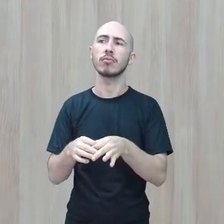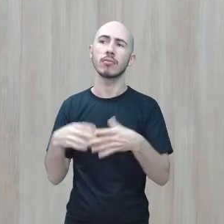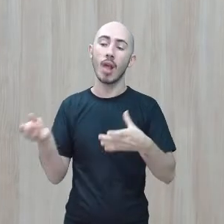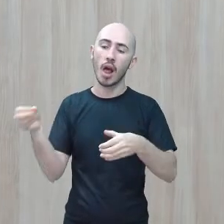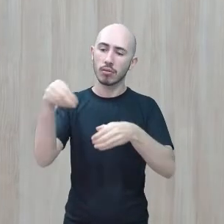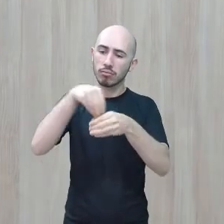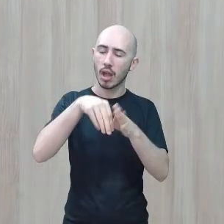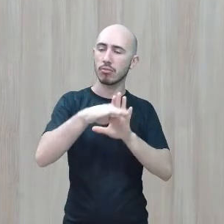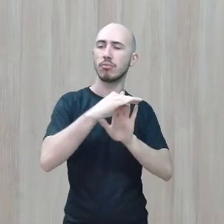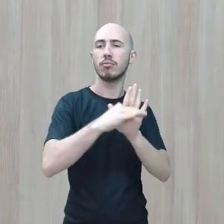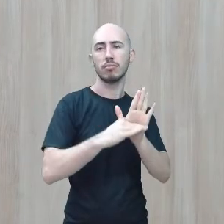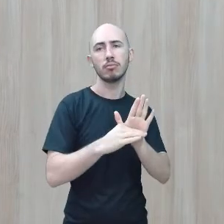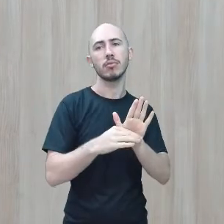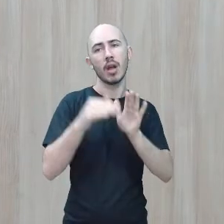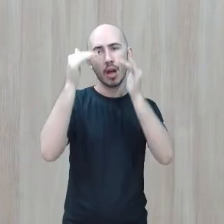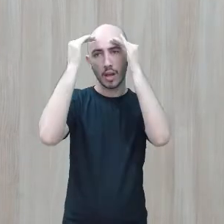questão